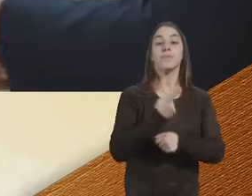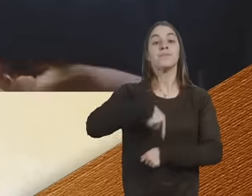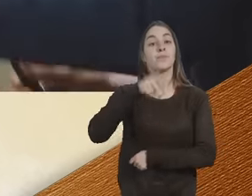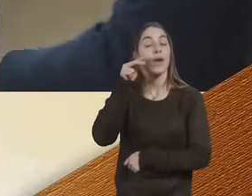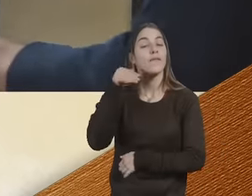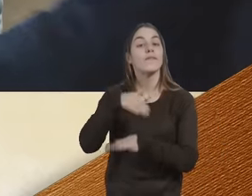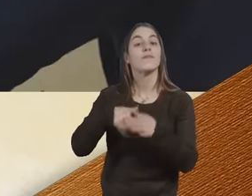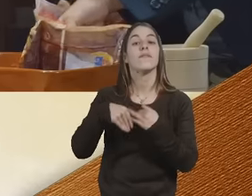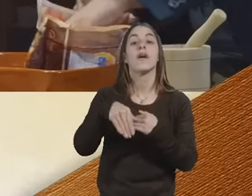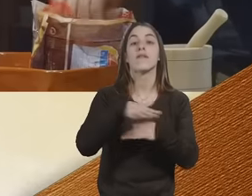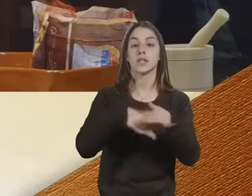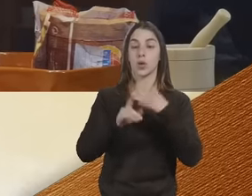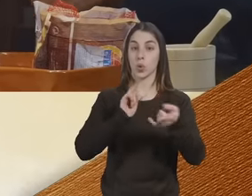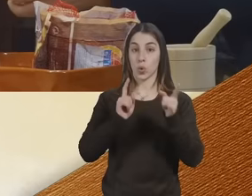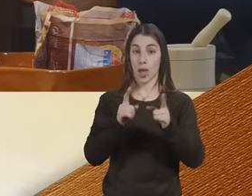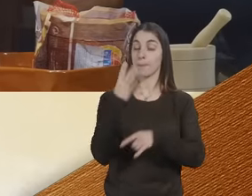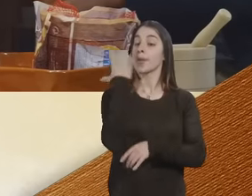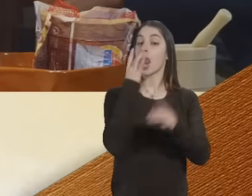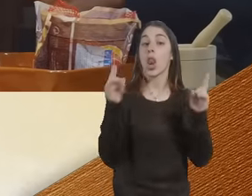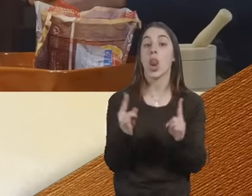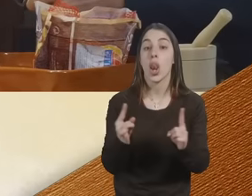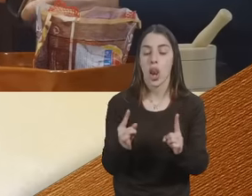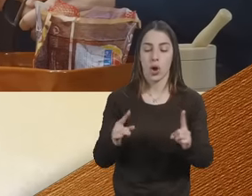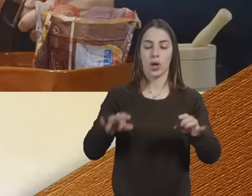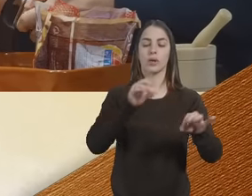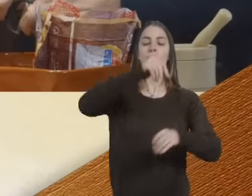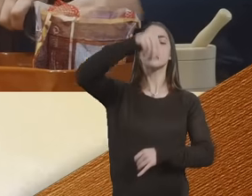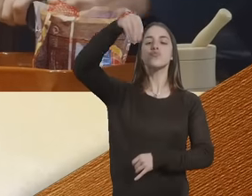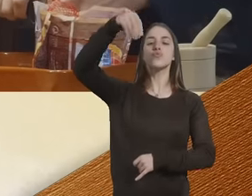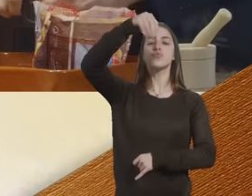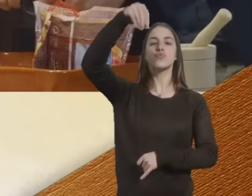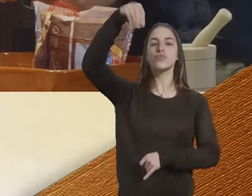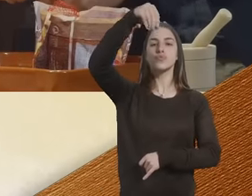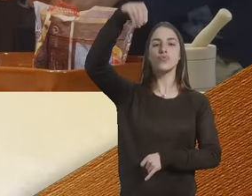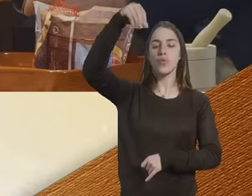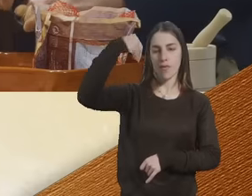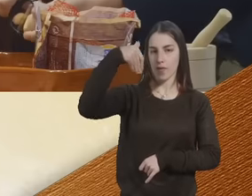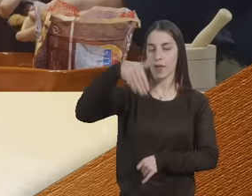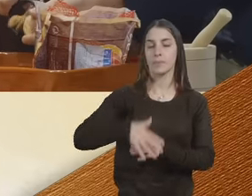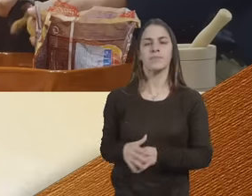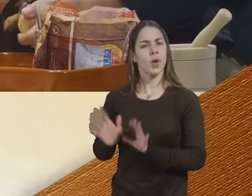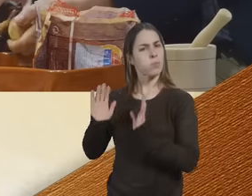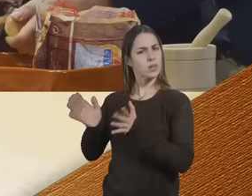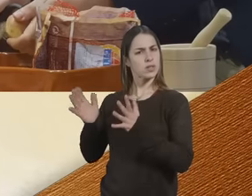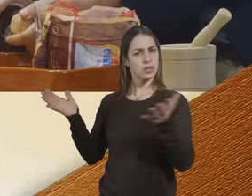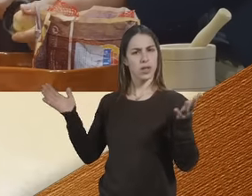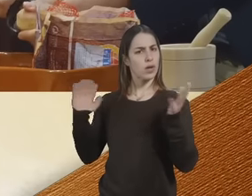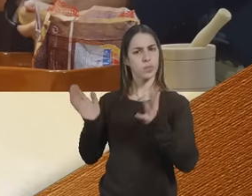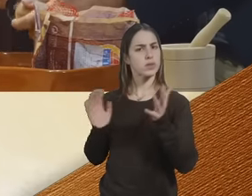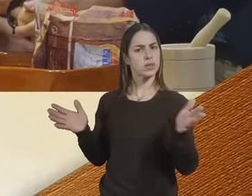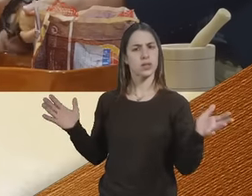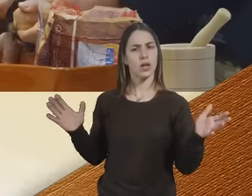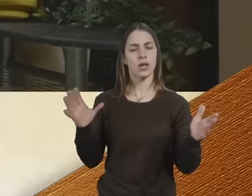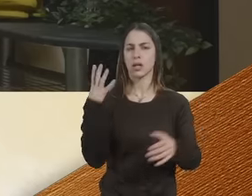podemos começar a temperar o leitão, se calhar? Tanta pressa, tanto leitão na cabeça, tanta pressa. Não é preciso tanta pressa, não é preciso mesmo. O leitão há de vir.